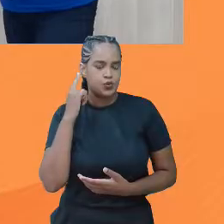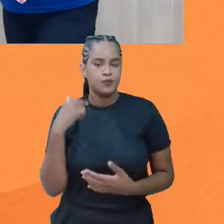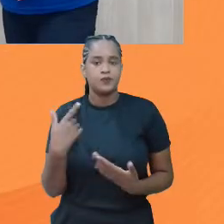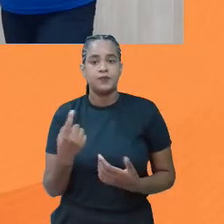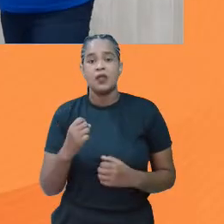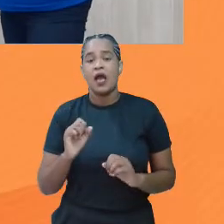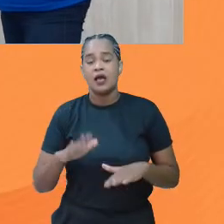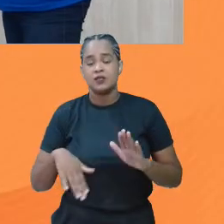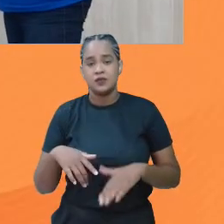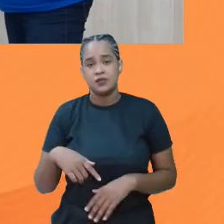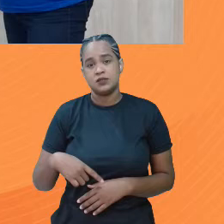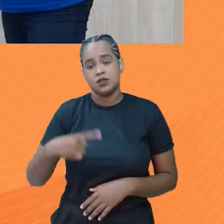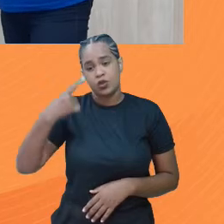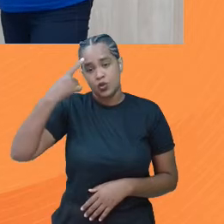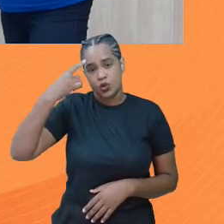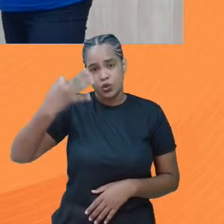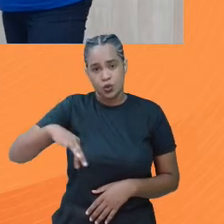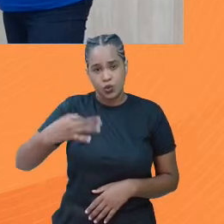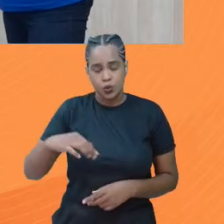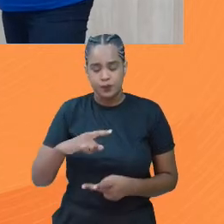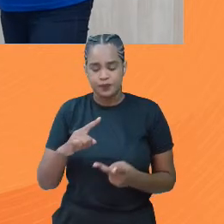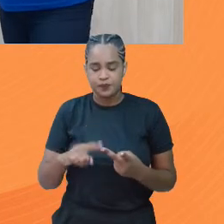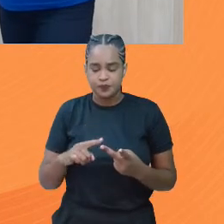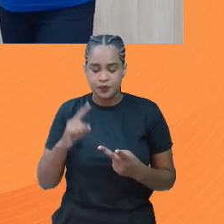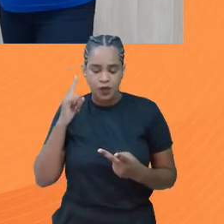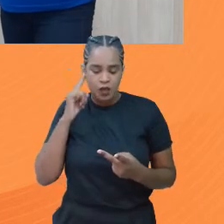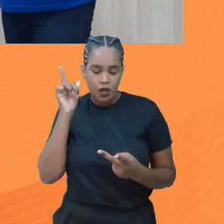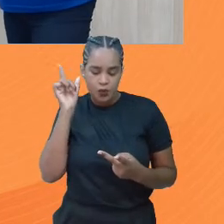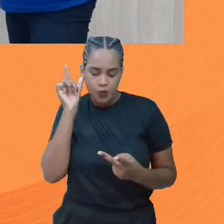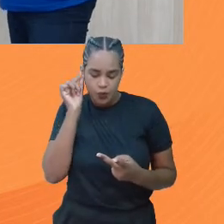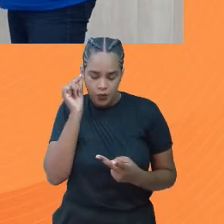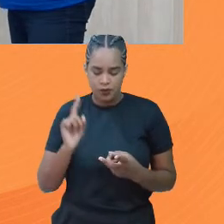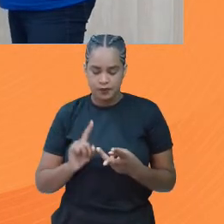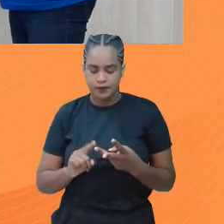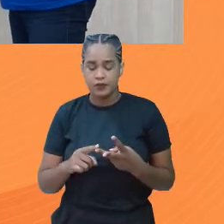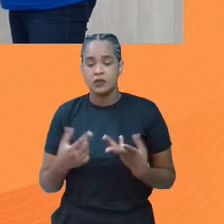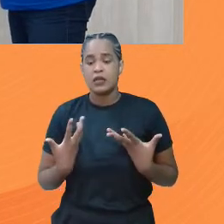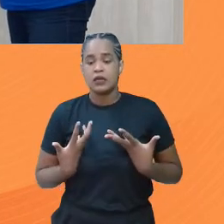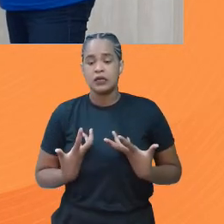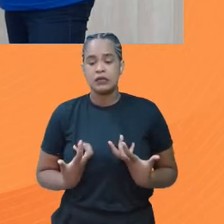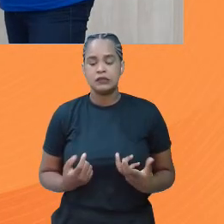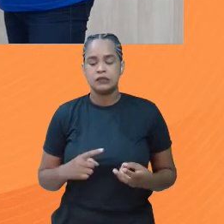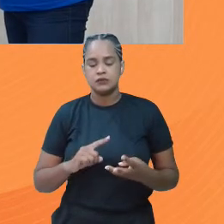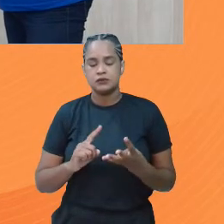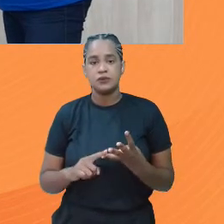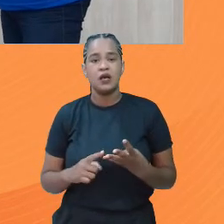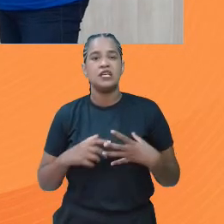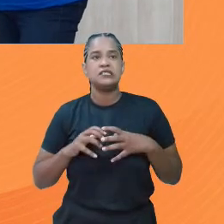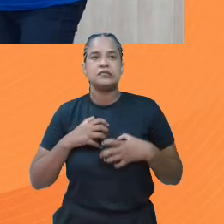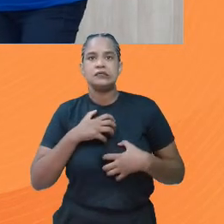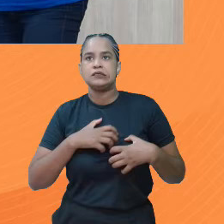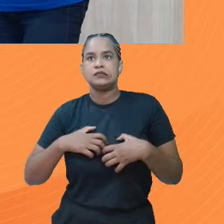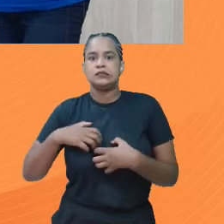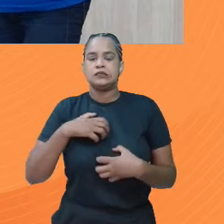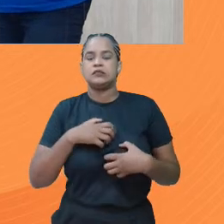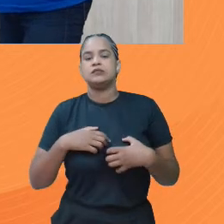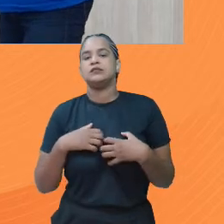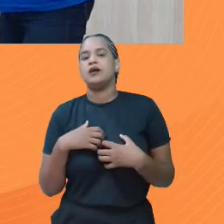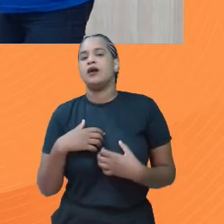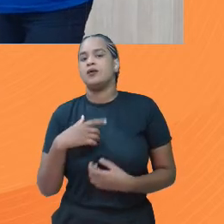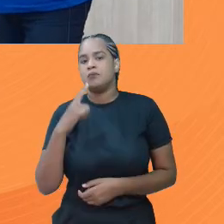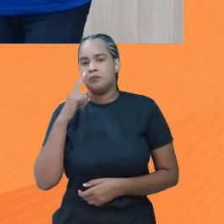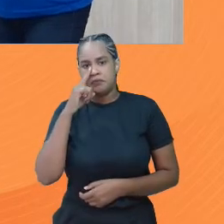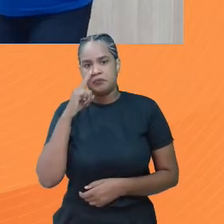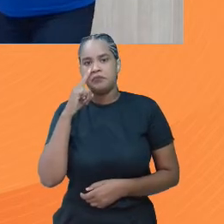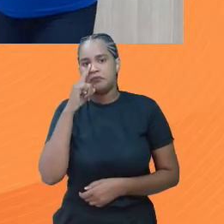de cabeça, perda auditiva, cansaço mental e estresse são os principais riscos para a saúde